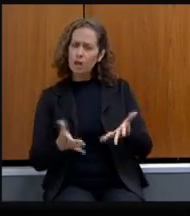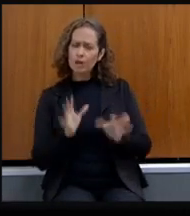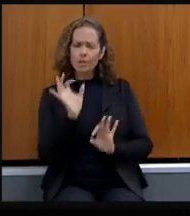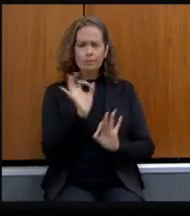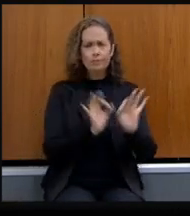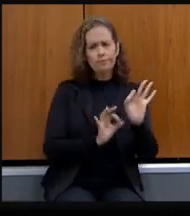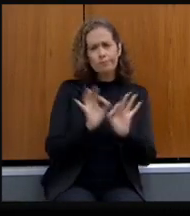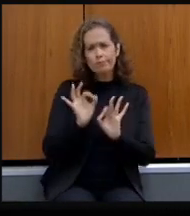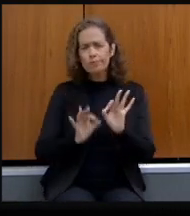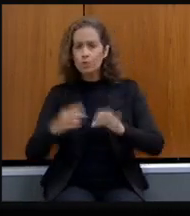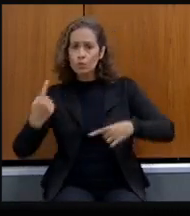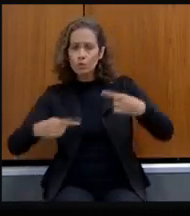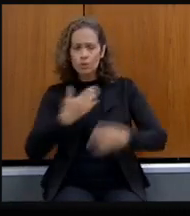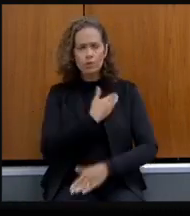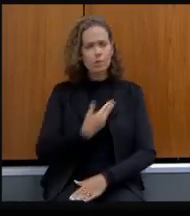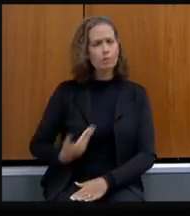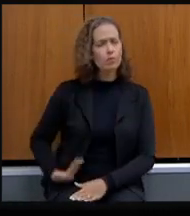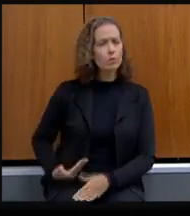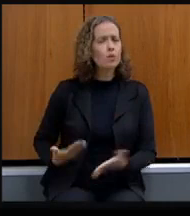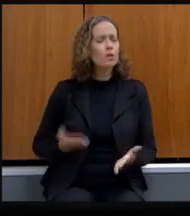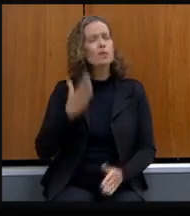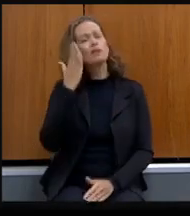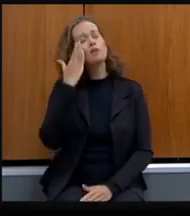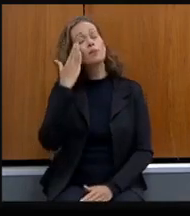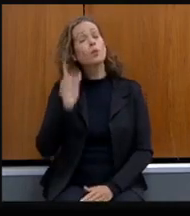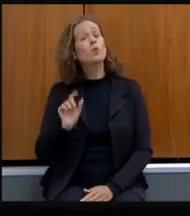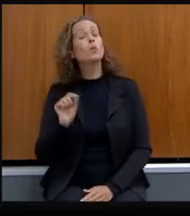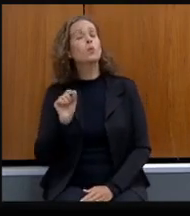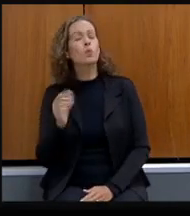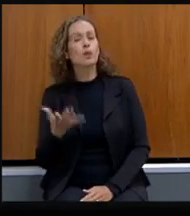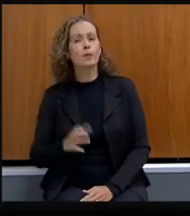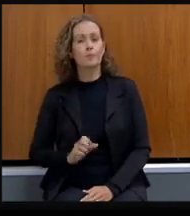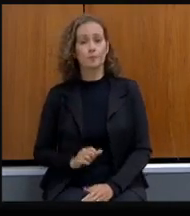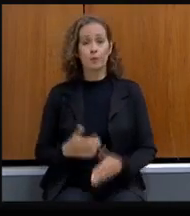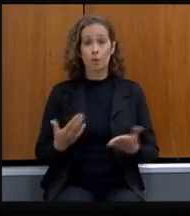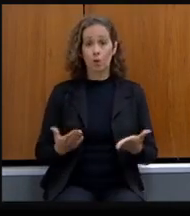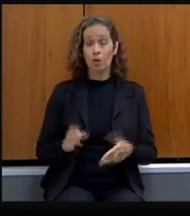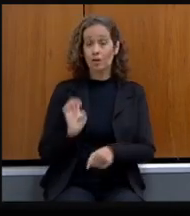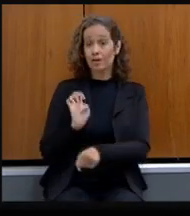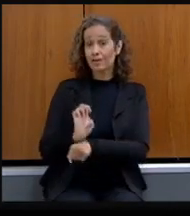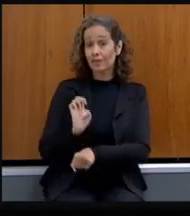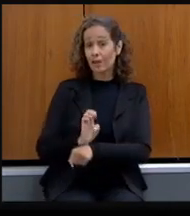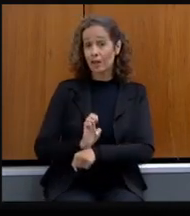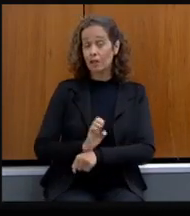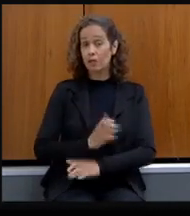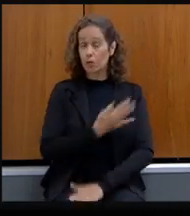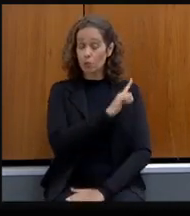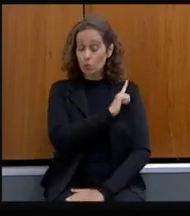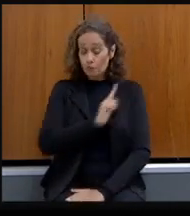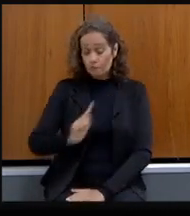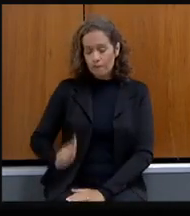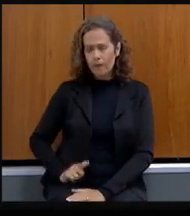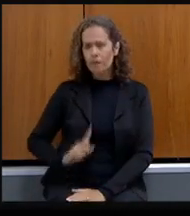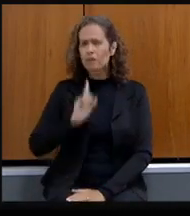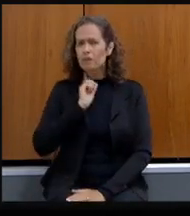formulação de política pública eu queria saber o seguinte o Estado faz o quando o governo de Minas Gerais tem um plano